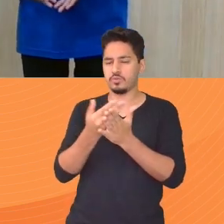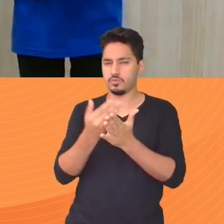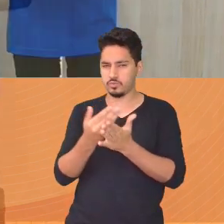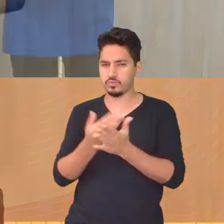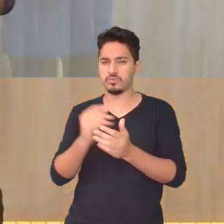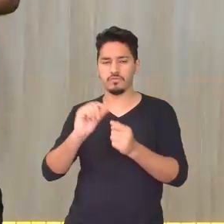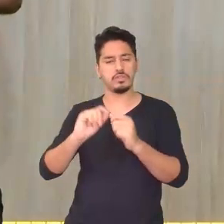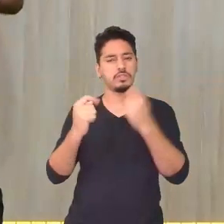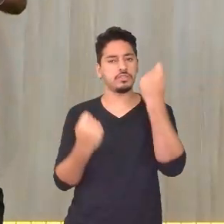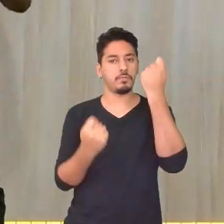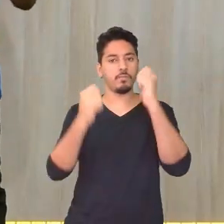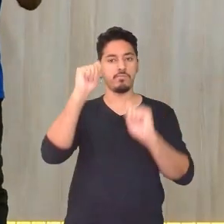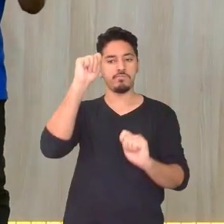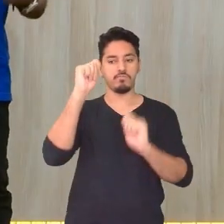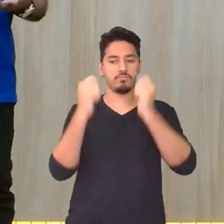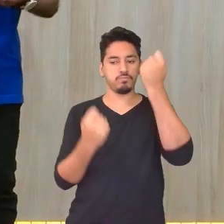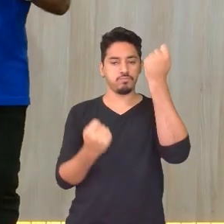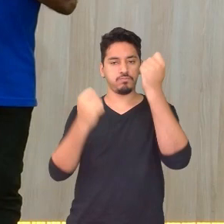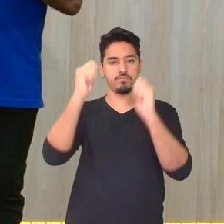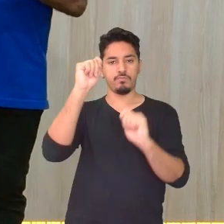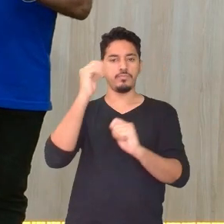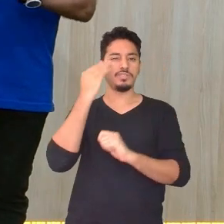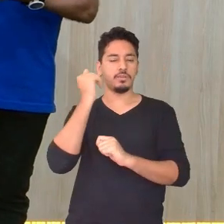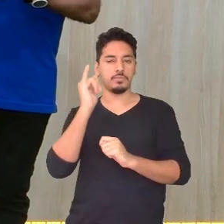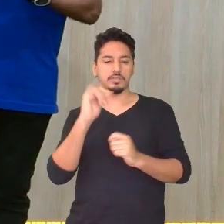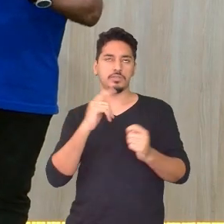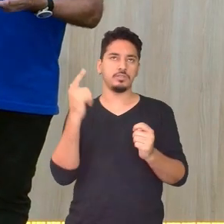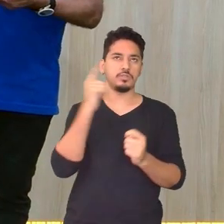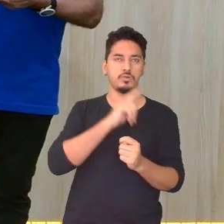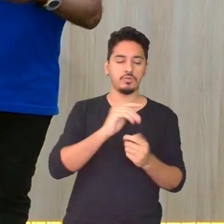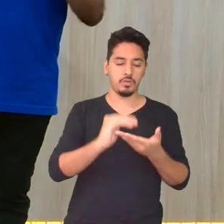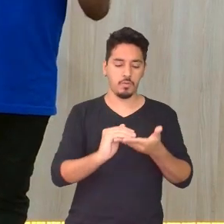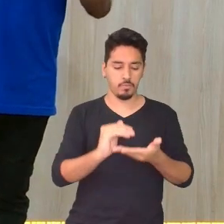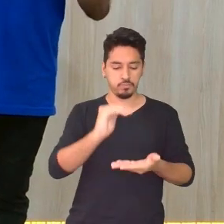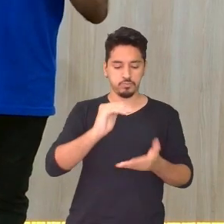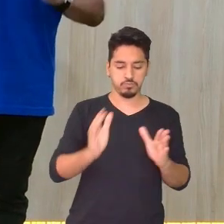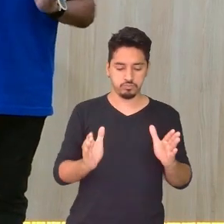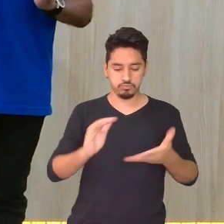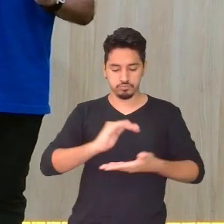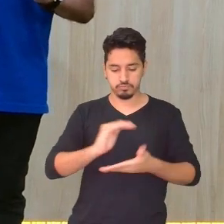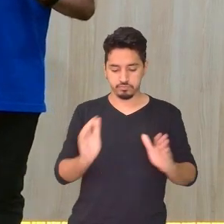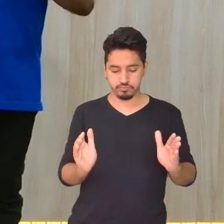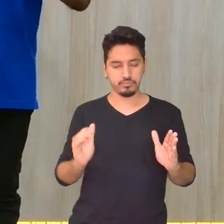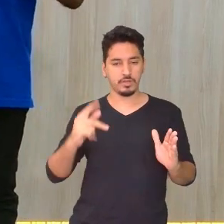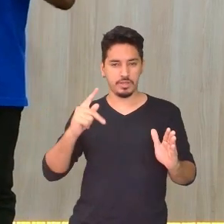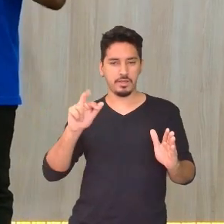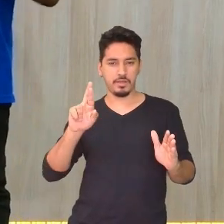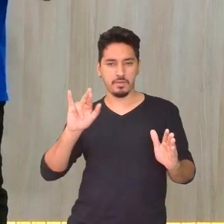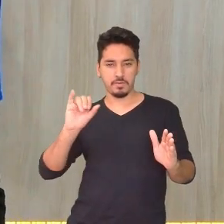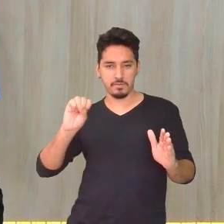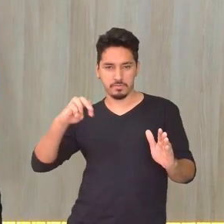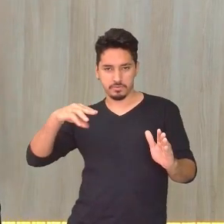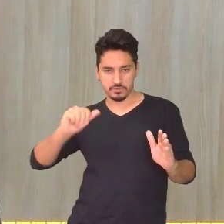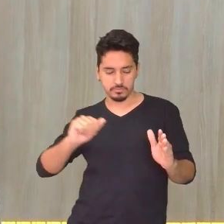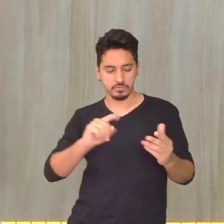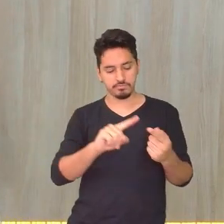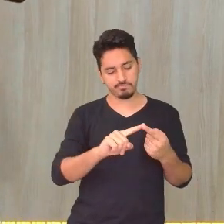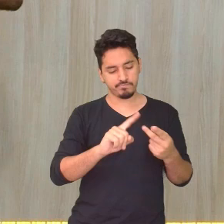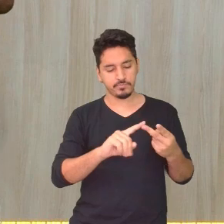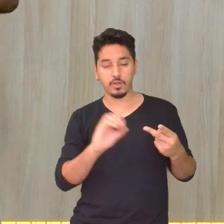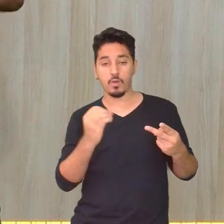feito aí nas empresas para poder ver se vale a pena colocar em forma de prisma, que é aquele bloco retangular, que foi a aula anterior, ou de